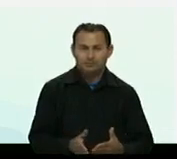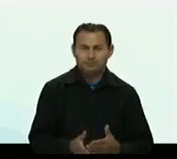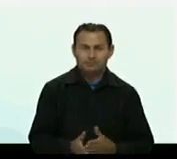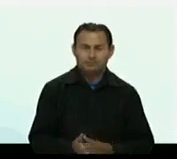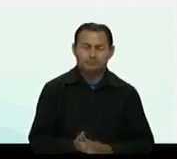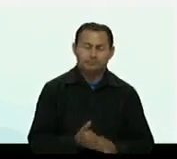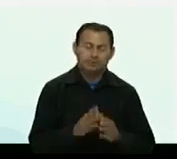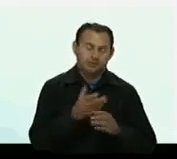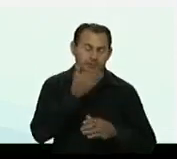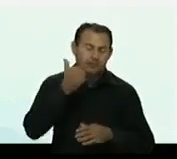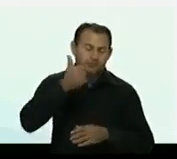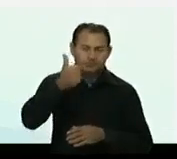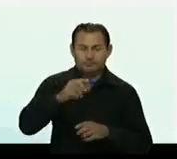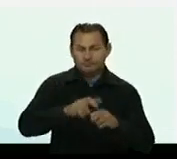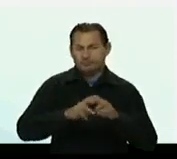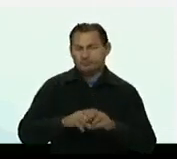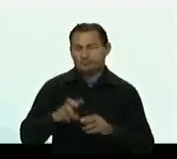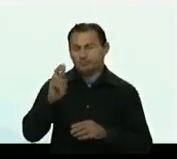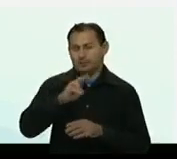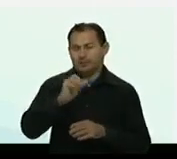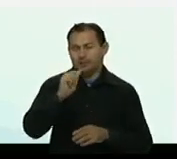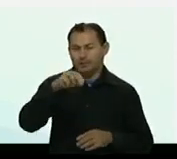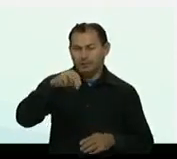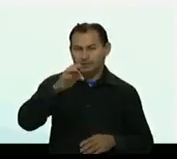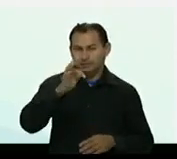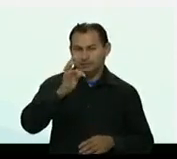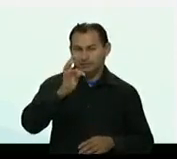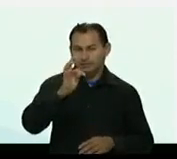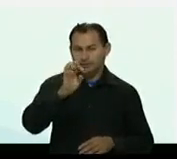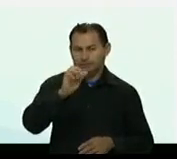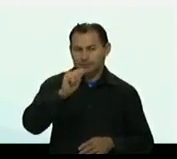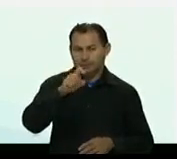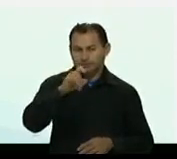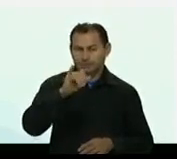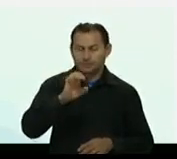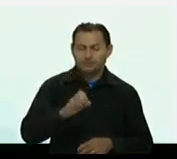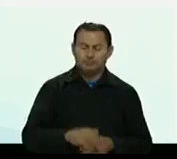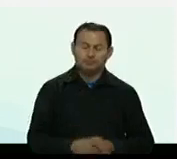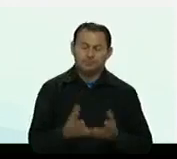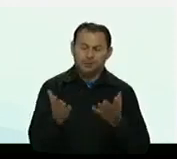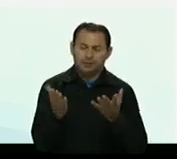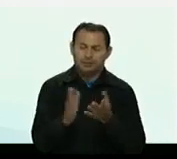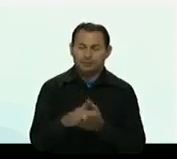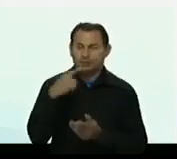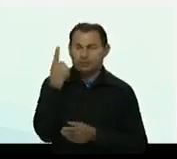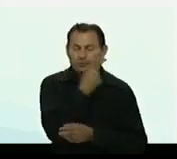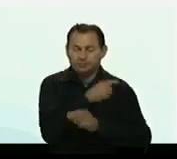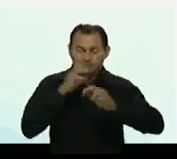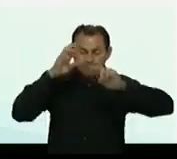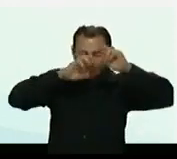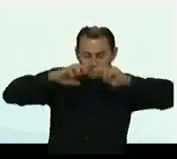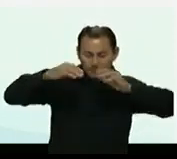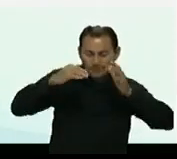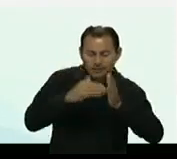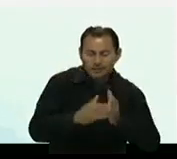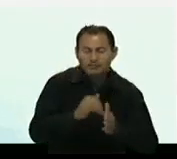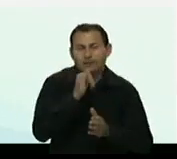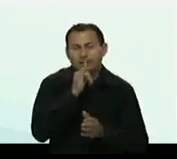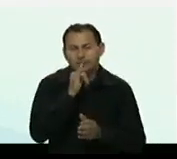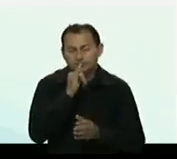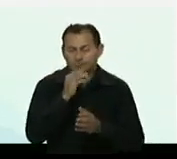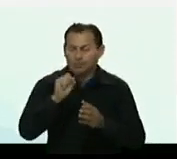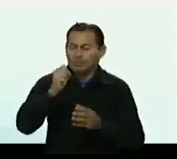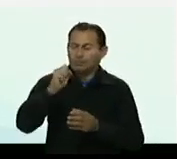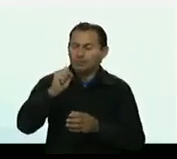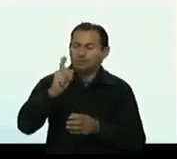vantajoso utilizar a anditáxi, que foi que nós analisamos até mesmo no exemplo, porque era